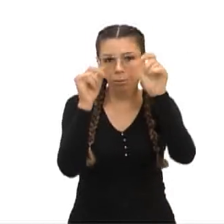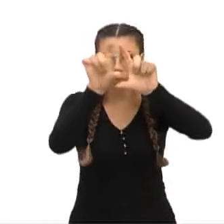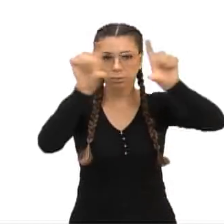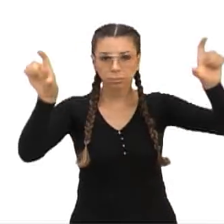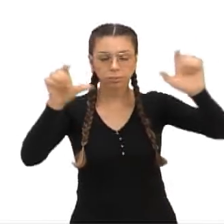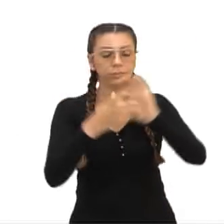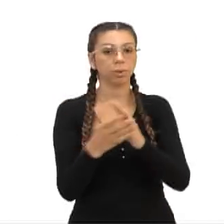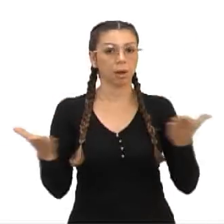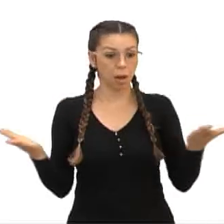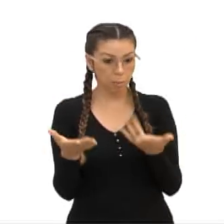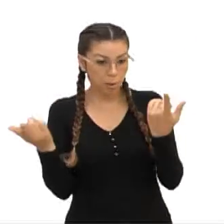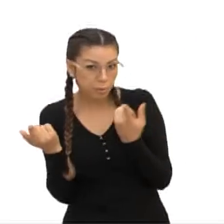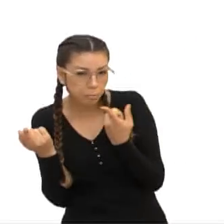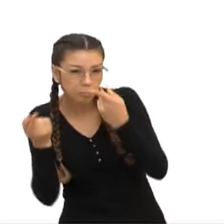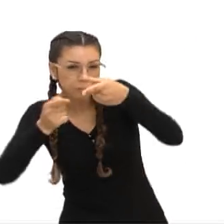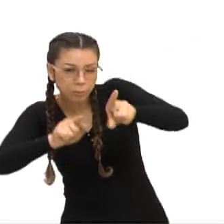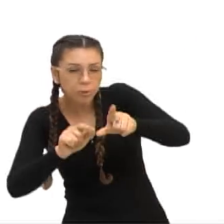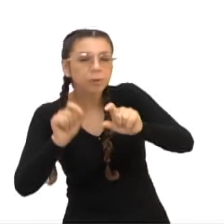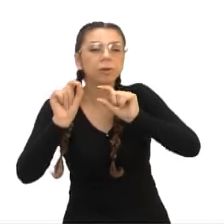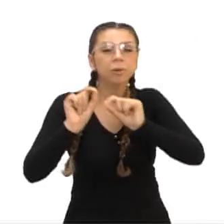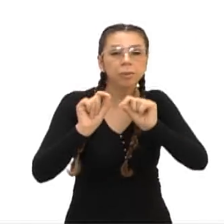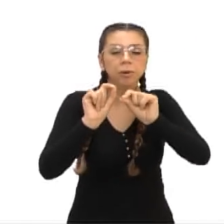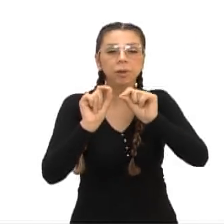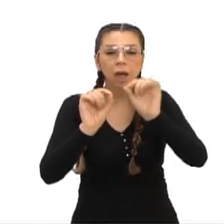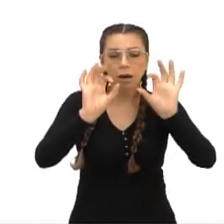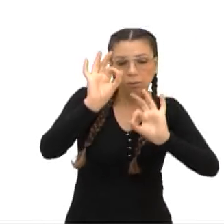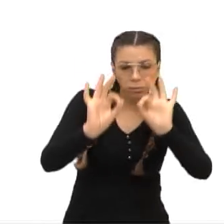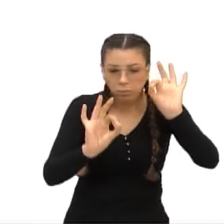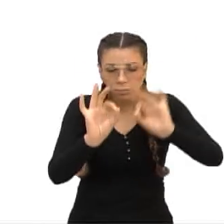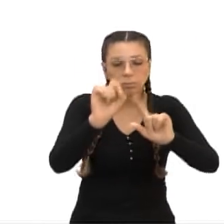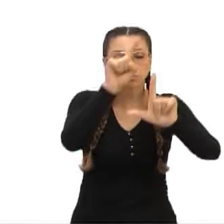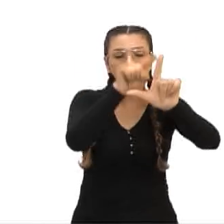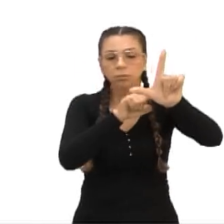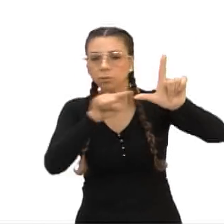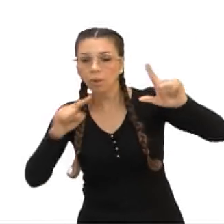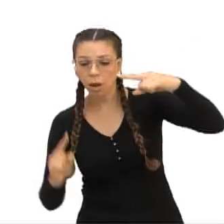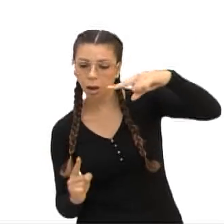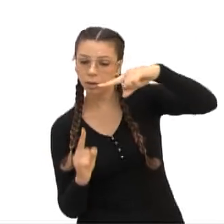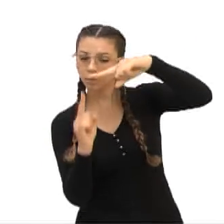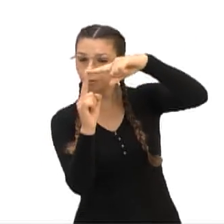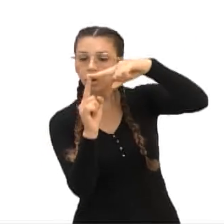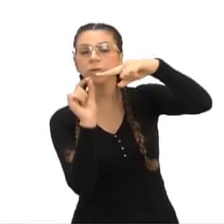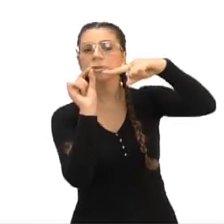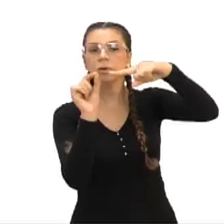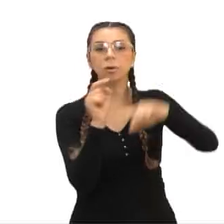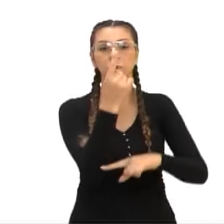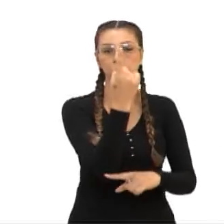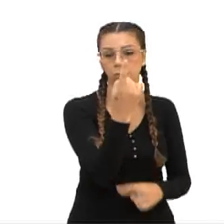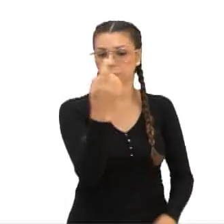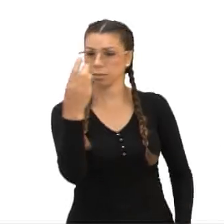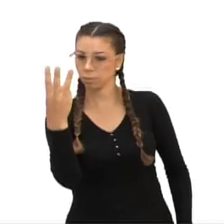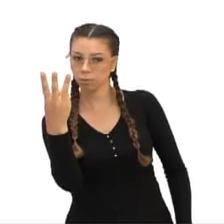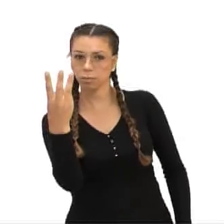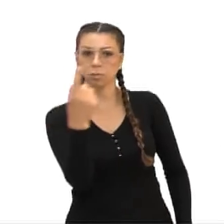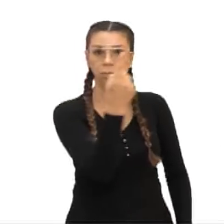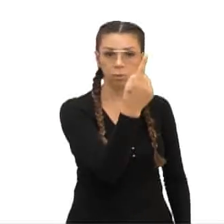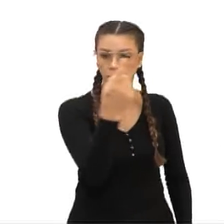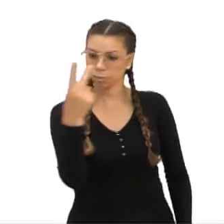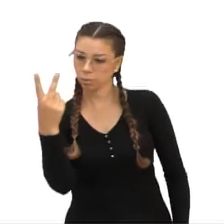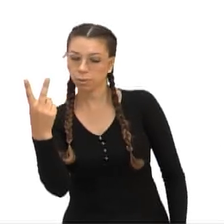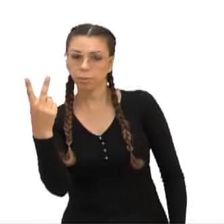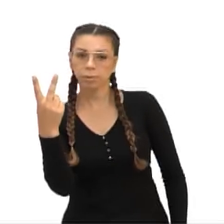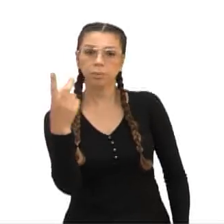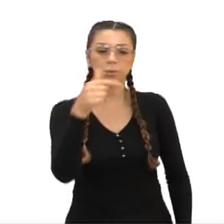te desafiar a construir um quadrilátero com os vértices sendo as coordenadas 1 e 3, 1 e